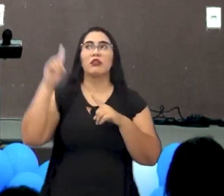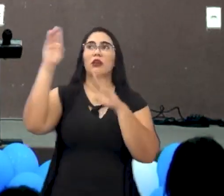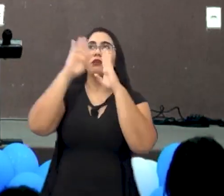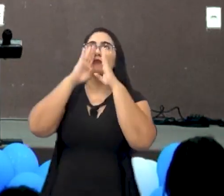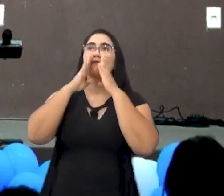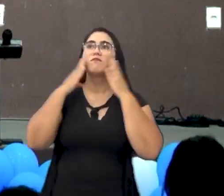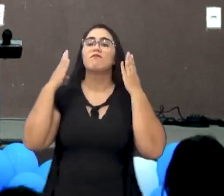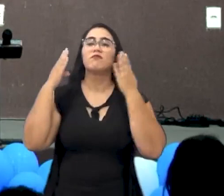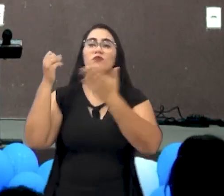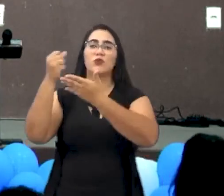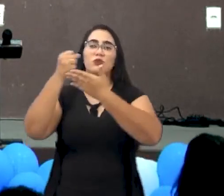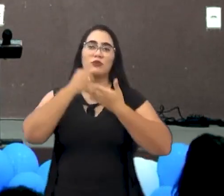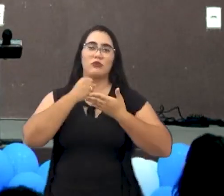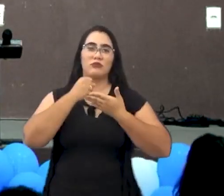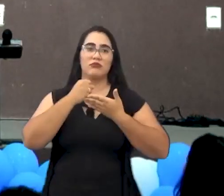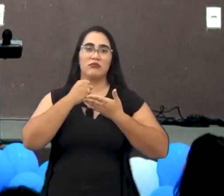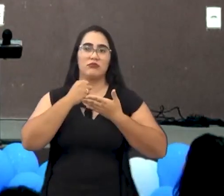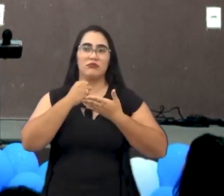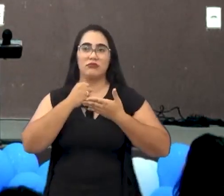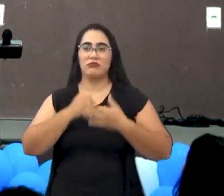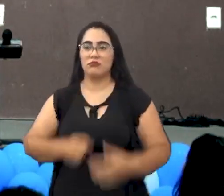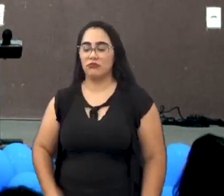consolados.